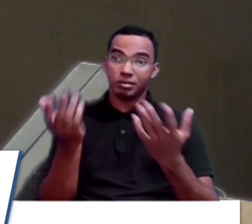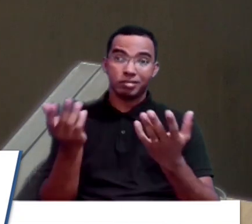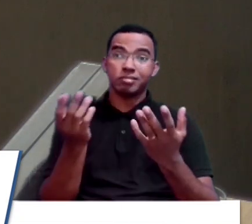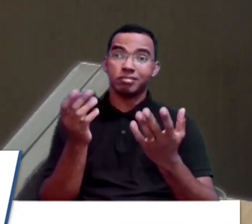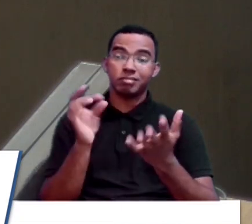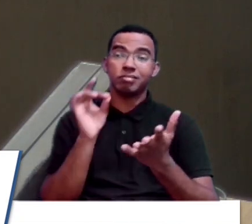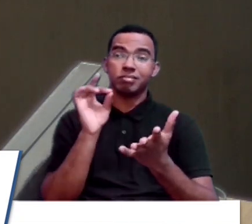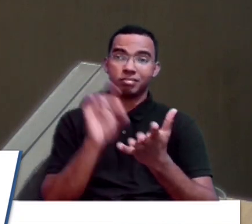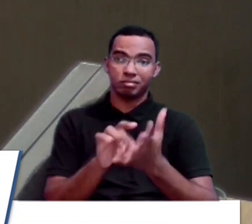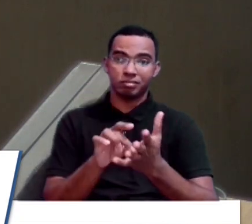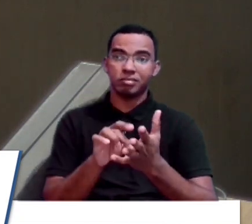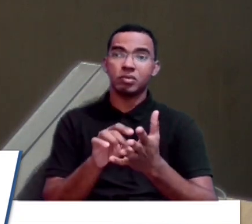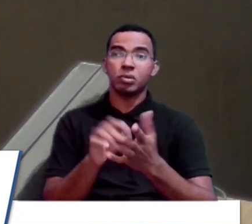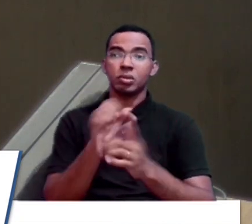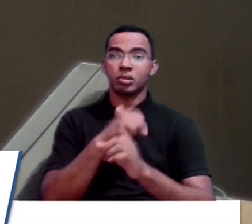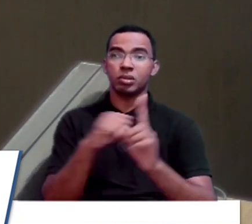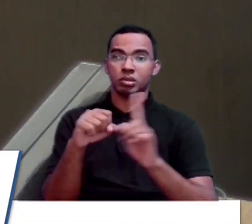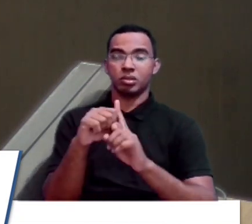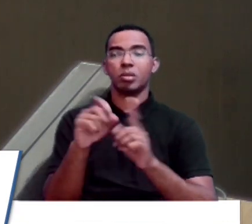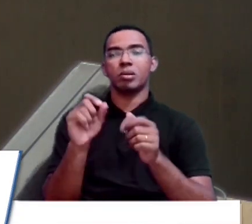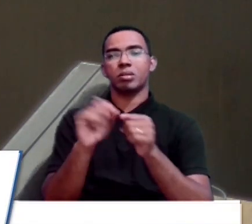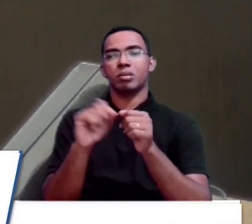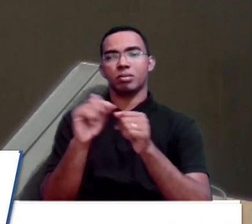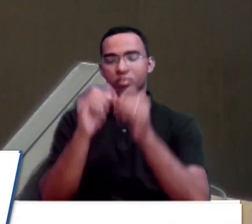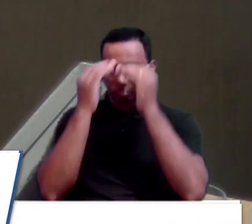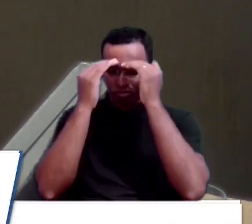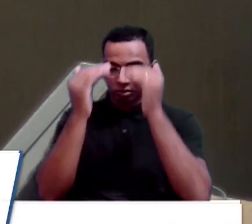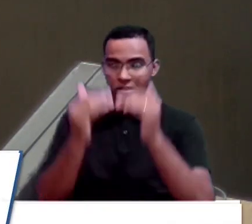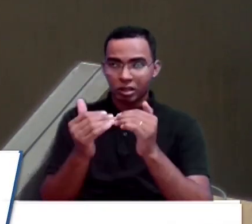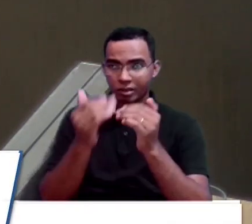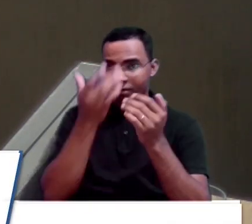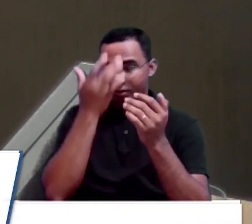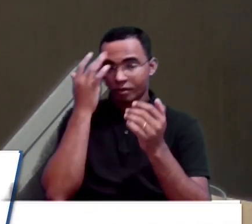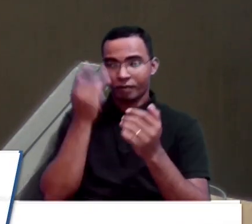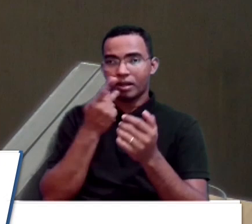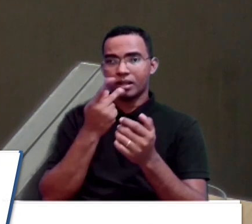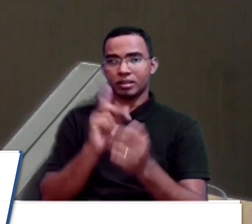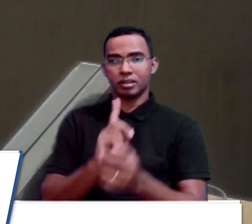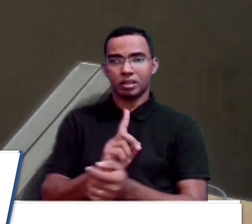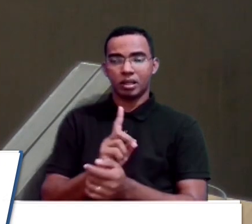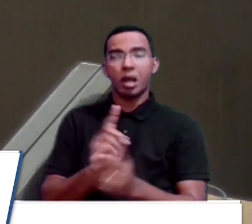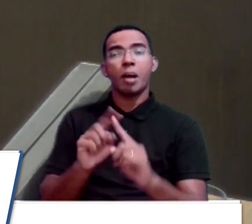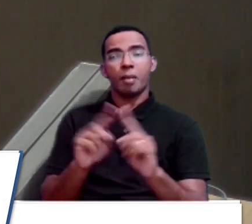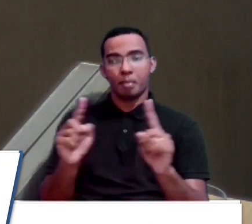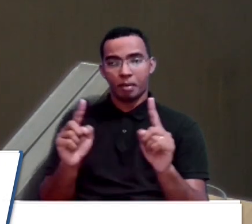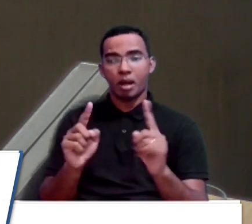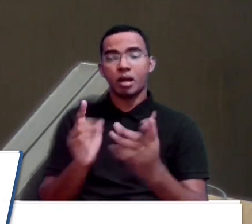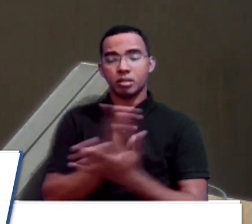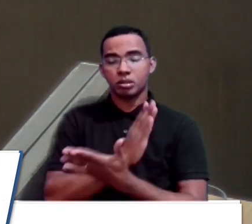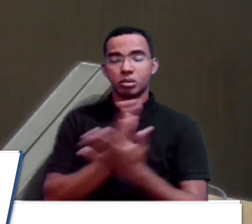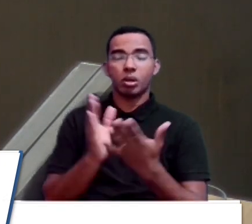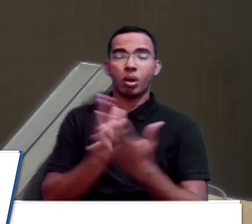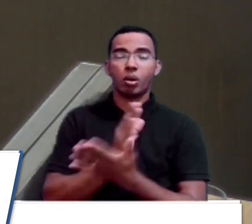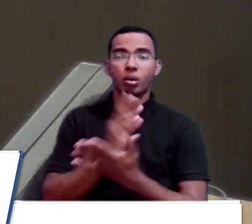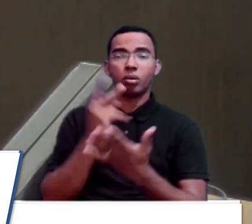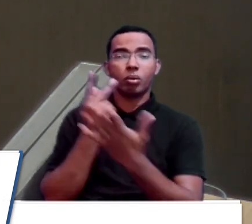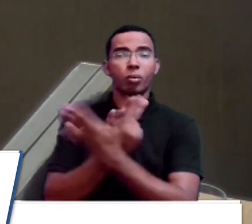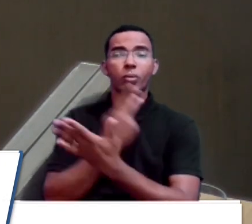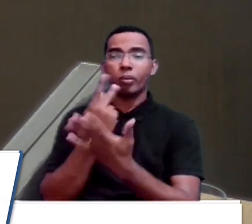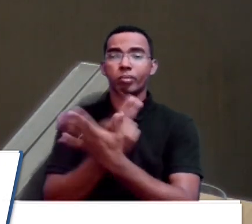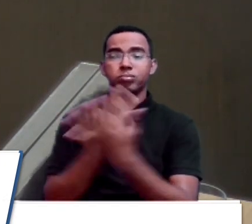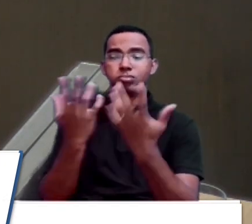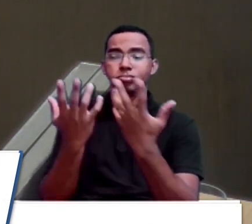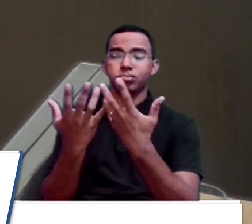realmente, a parte social está sendo cumprida. Ninguém está falando que não, mas alguma coisa está errada na engrenagem,